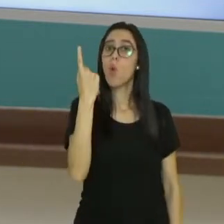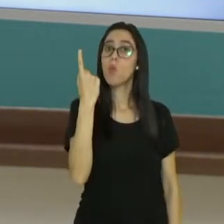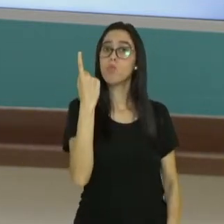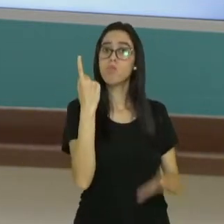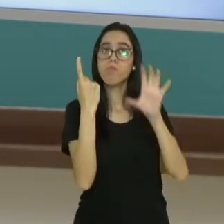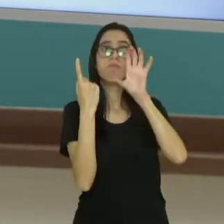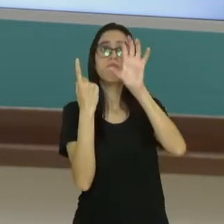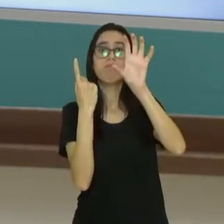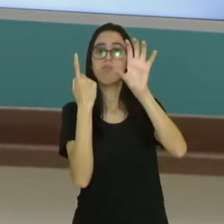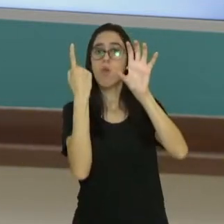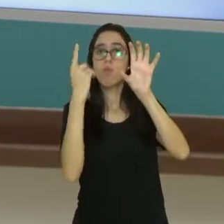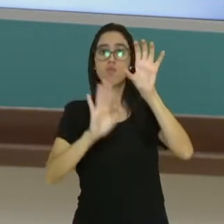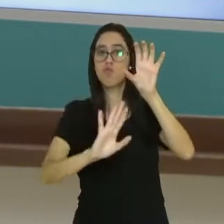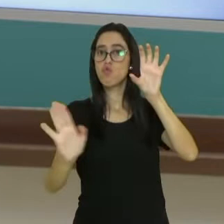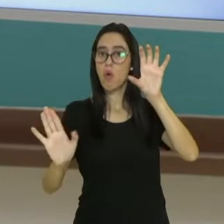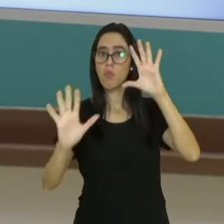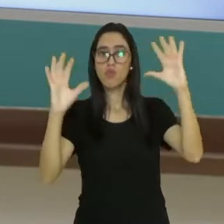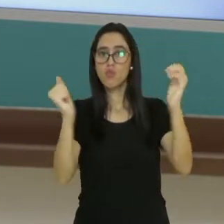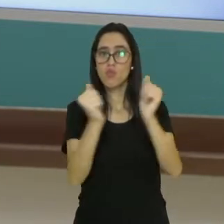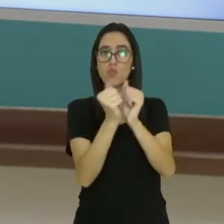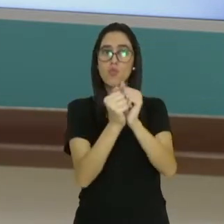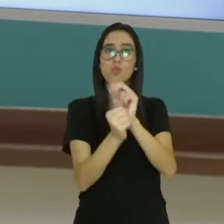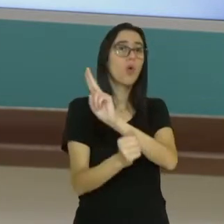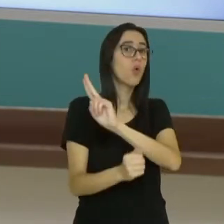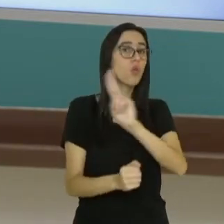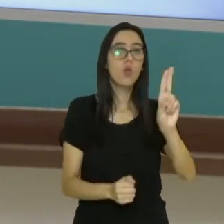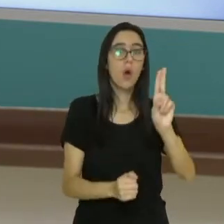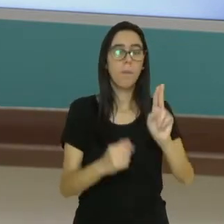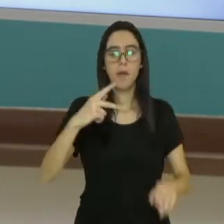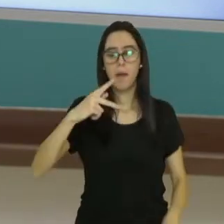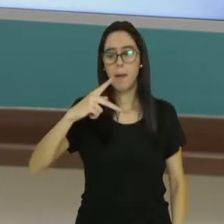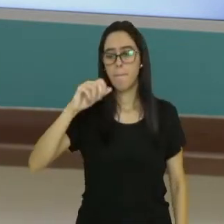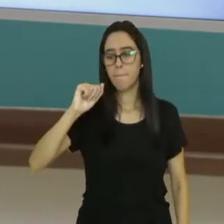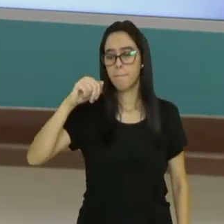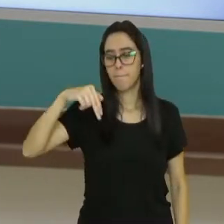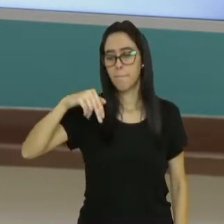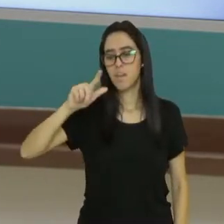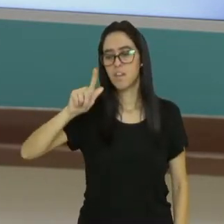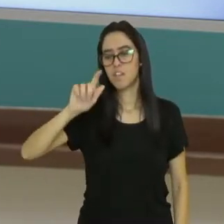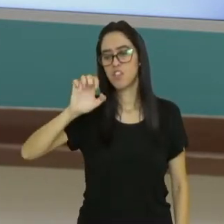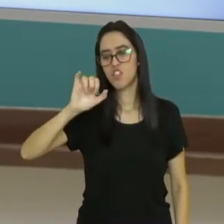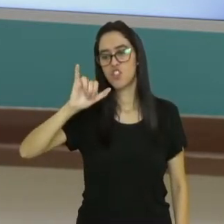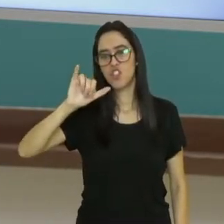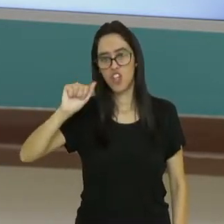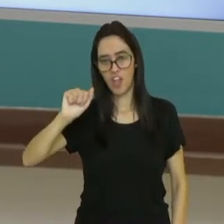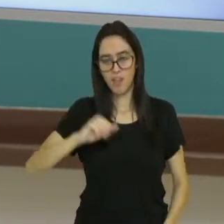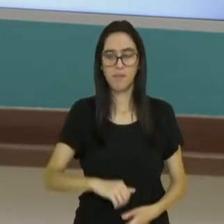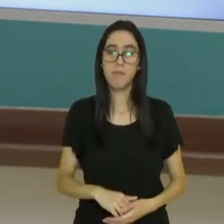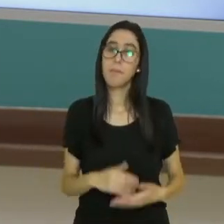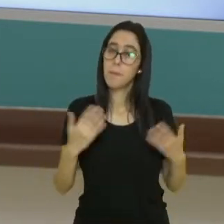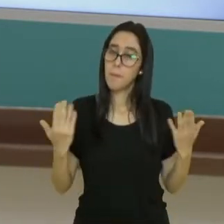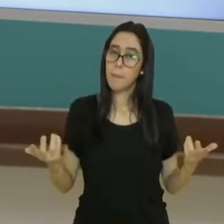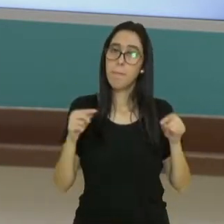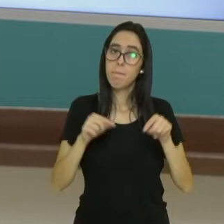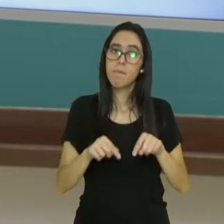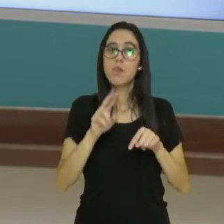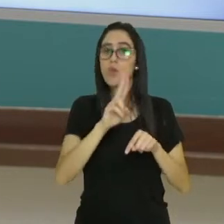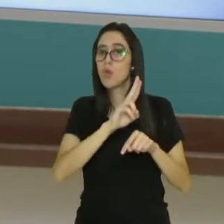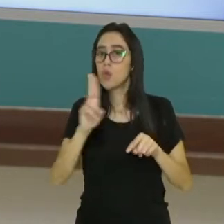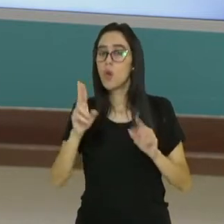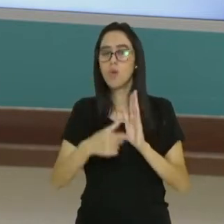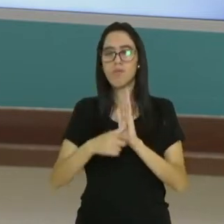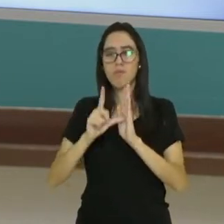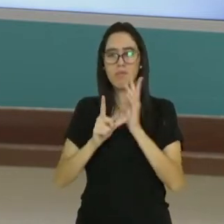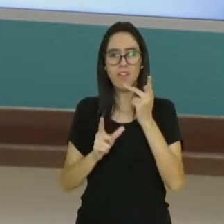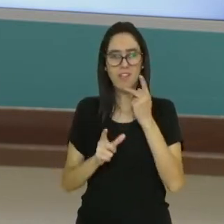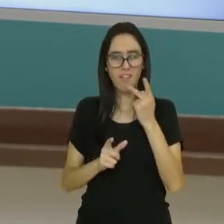e gigantesco continente, que era chamado de Pangeia. Então, aqui é o nome que a gente falou no início do